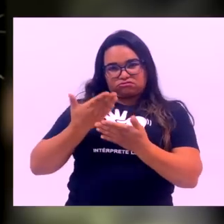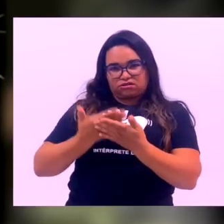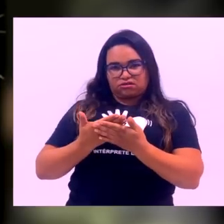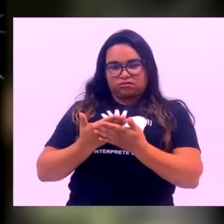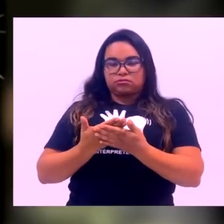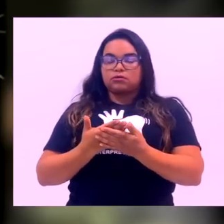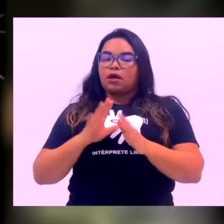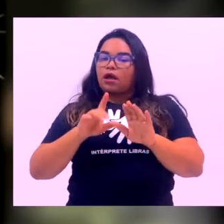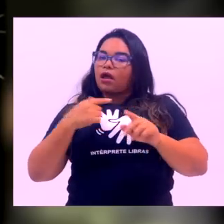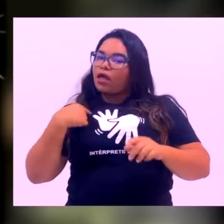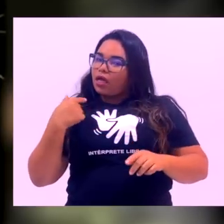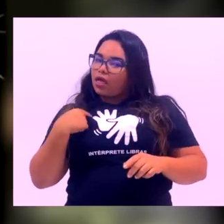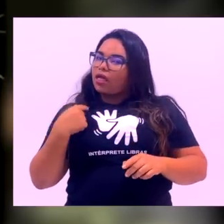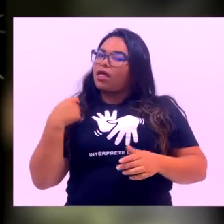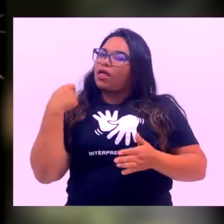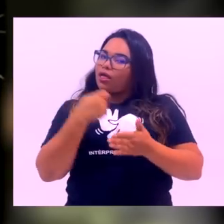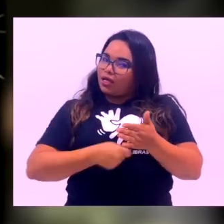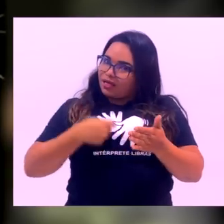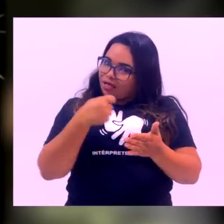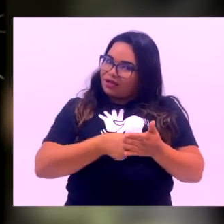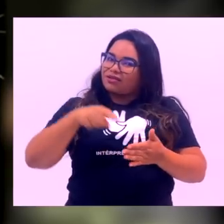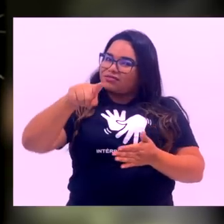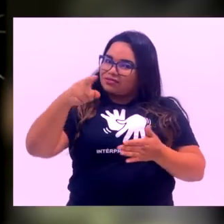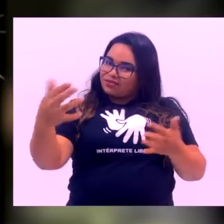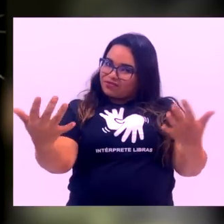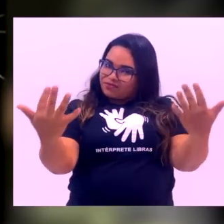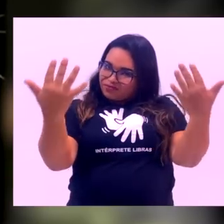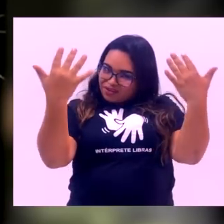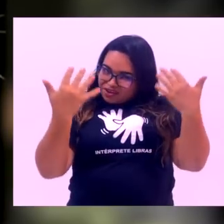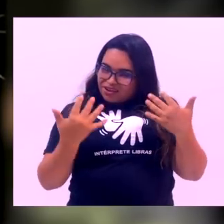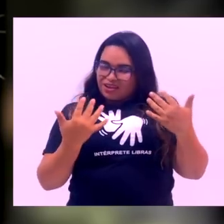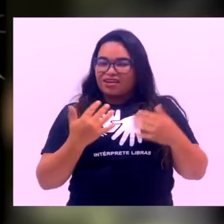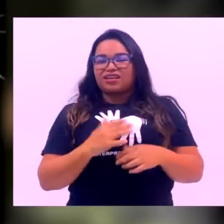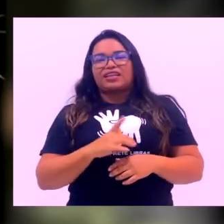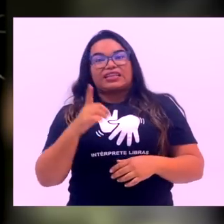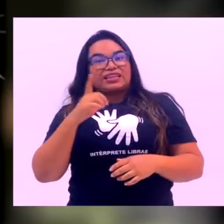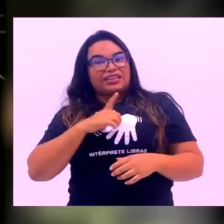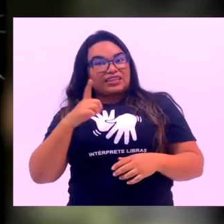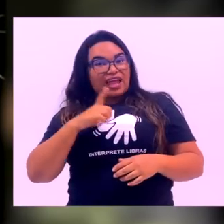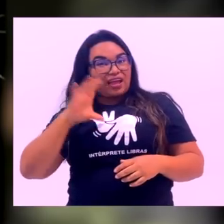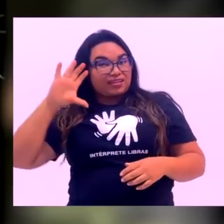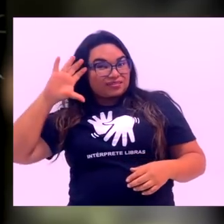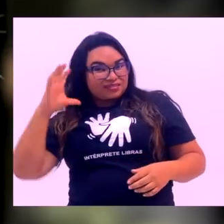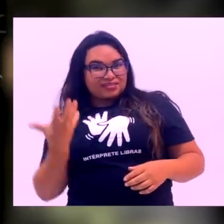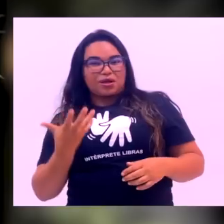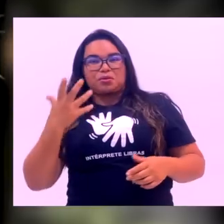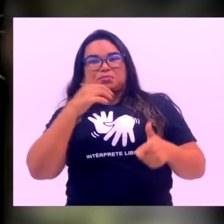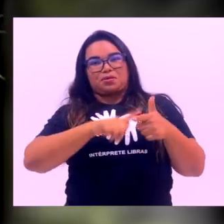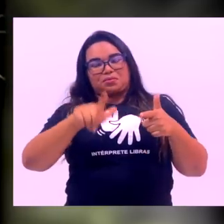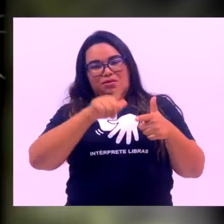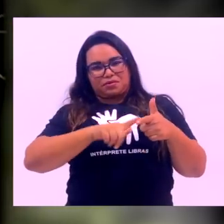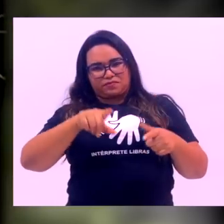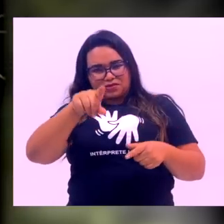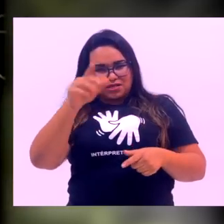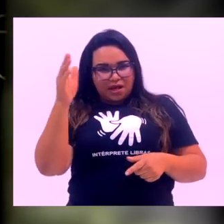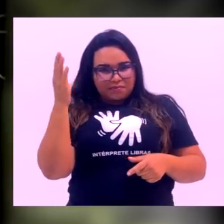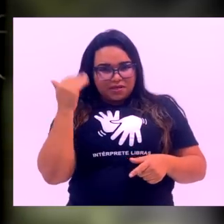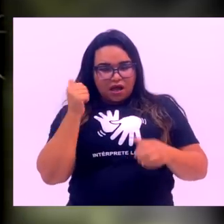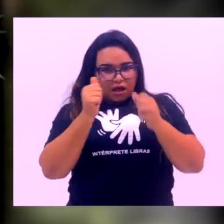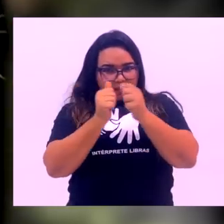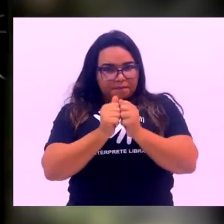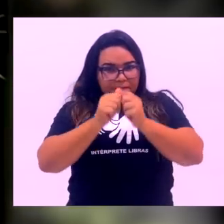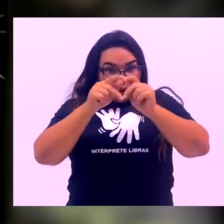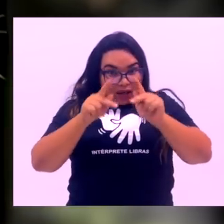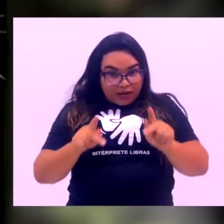ouvir isto. Eu insisto com vocês, continuem a vir, porque há uma solução fascinante para este problema. Você sabia